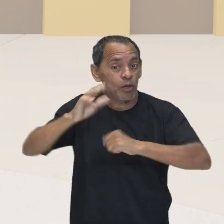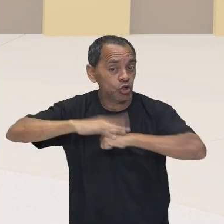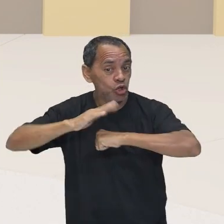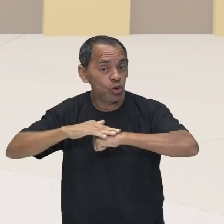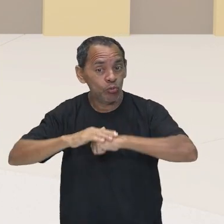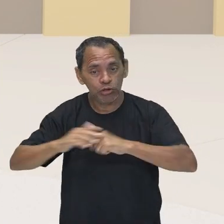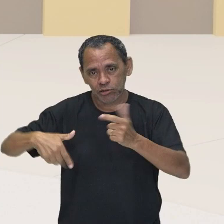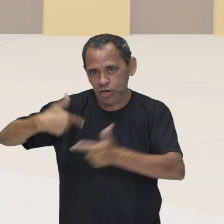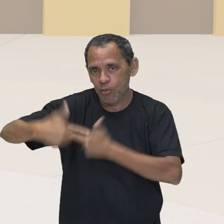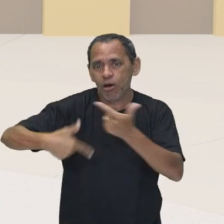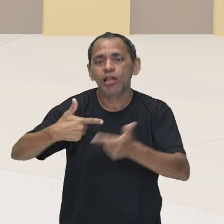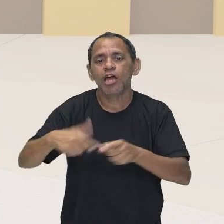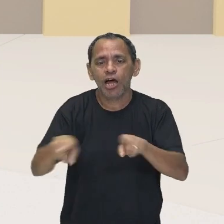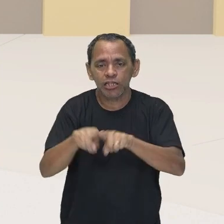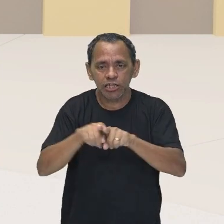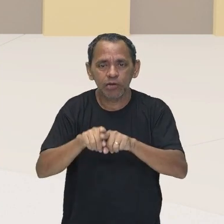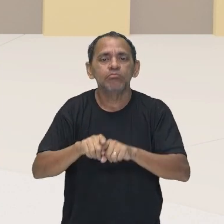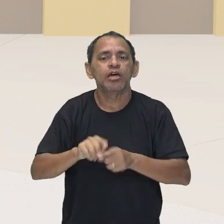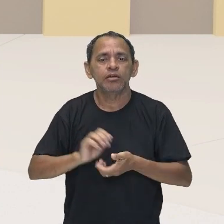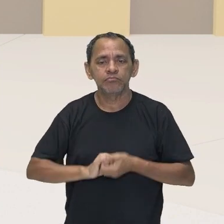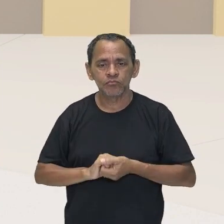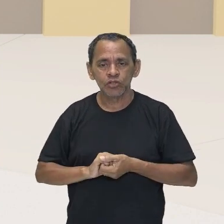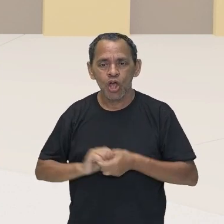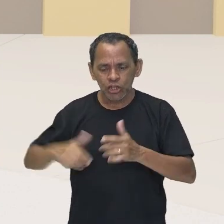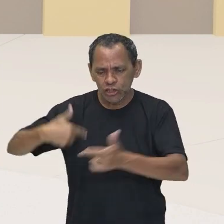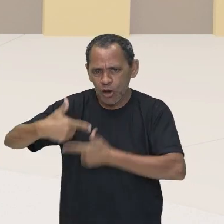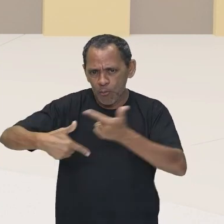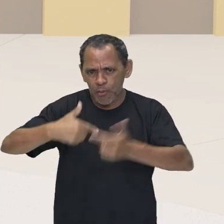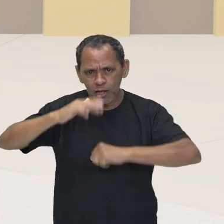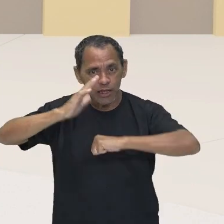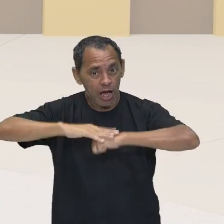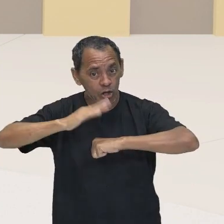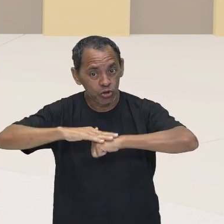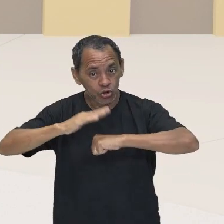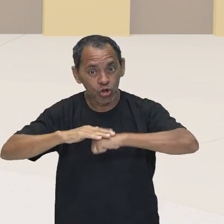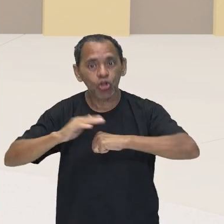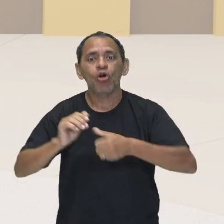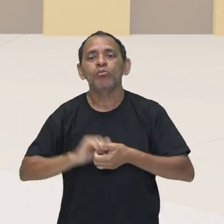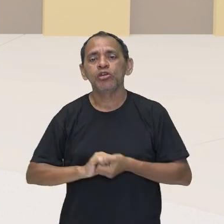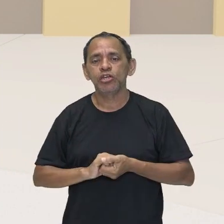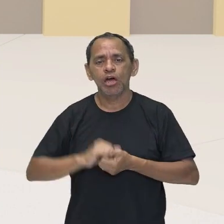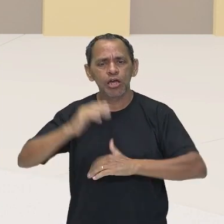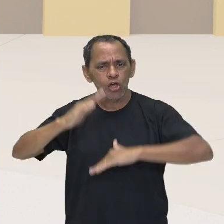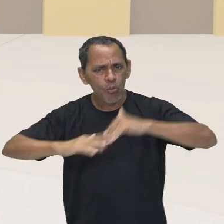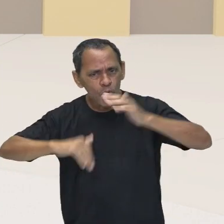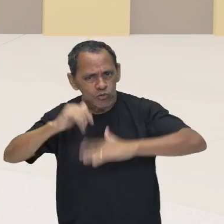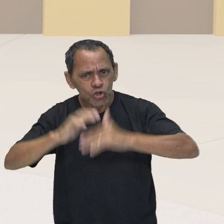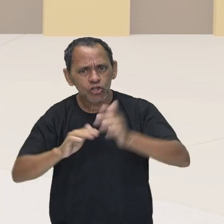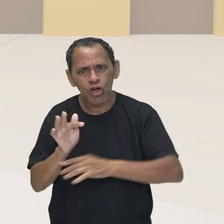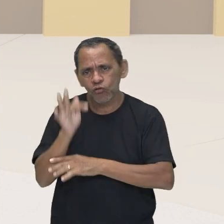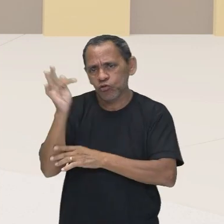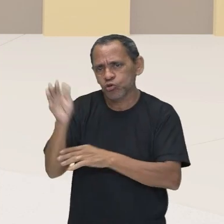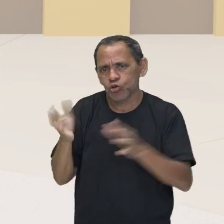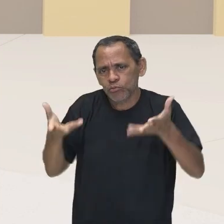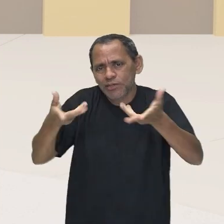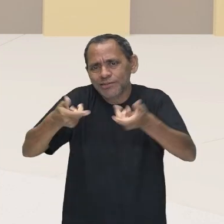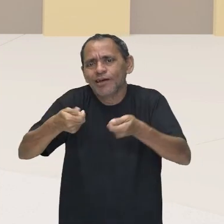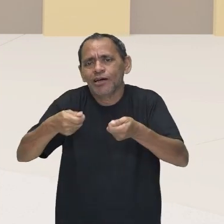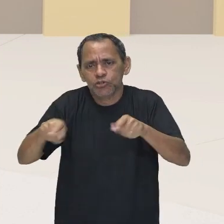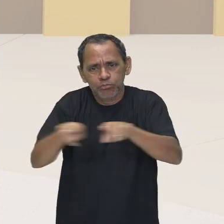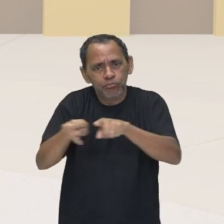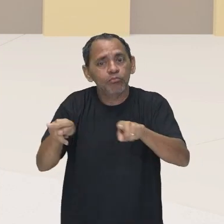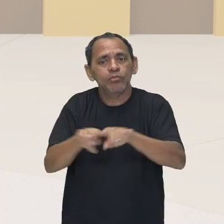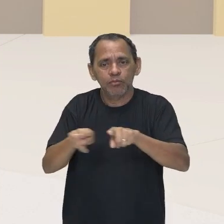realização profissional. Que legal, né? Saber gerir pessoas é uma habilidade do futuro, mas é uma